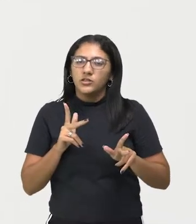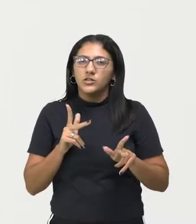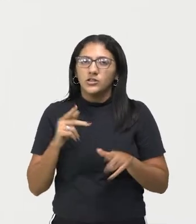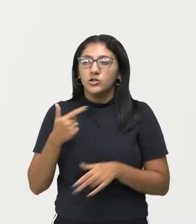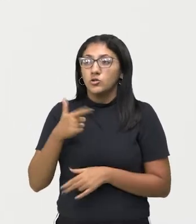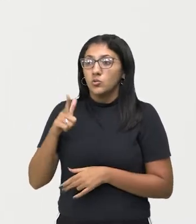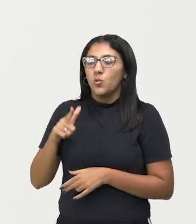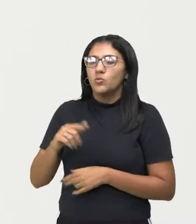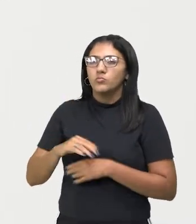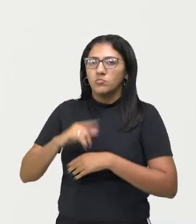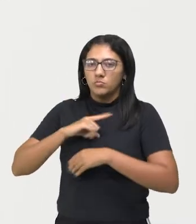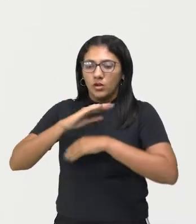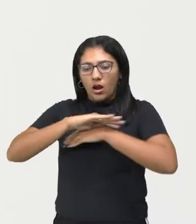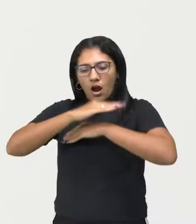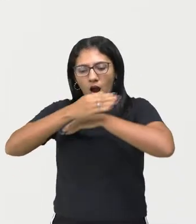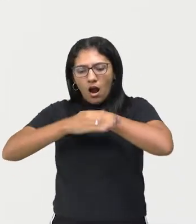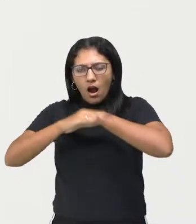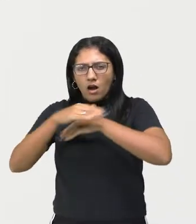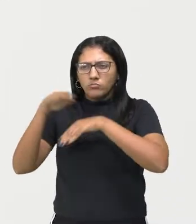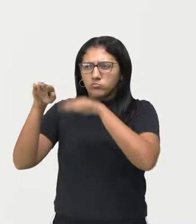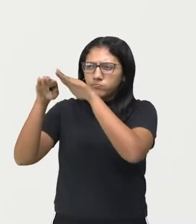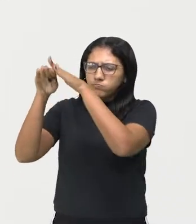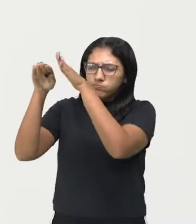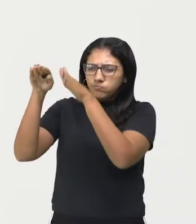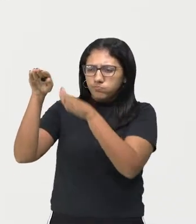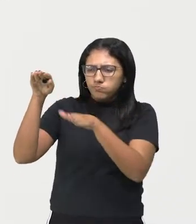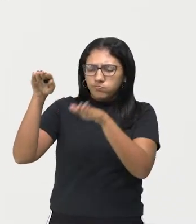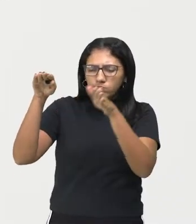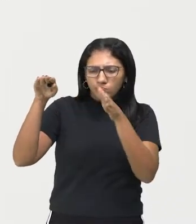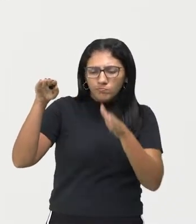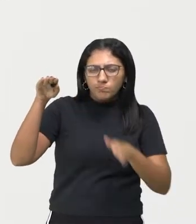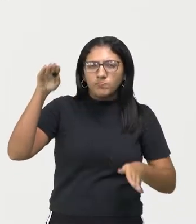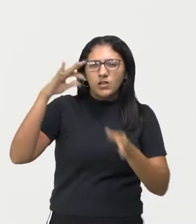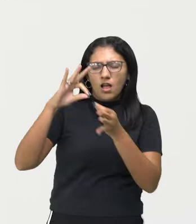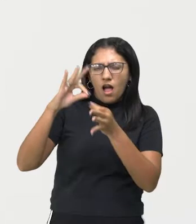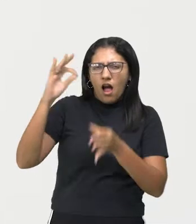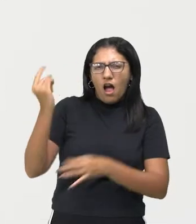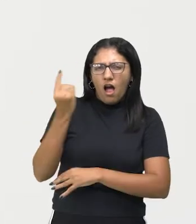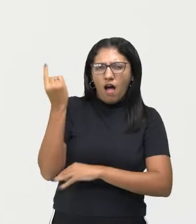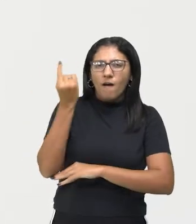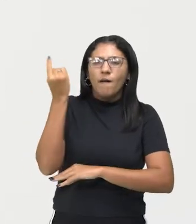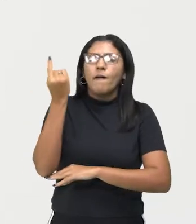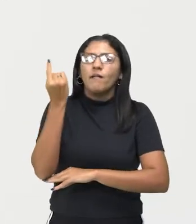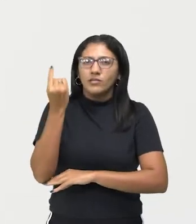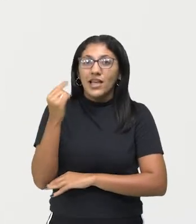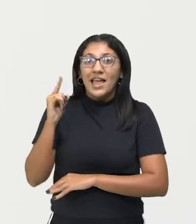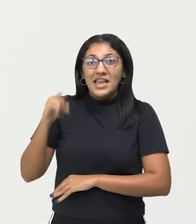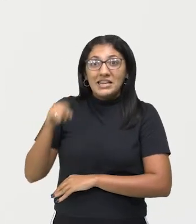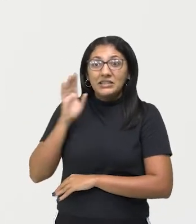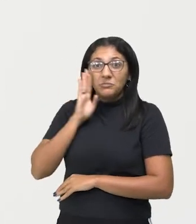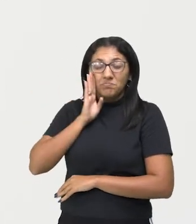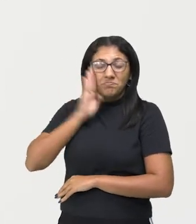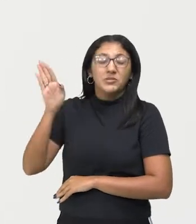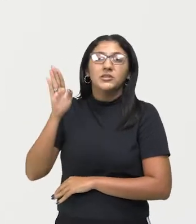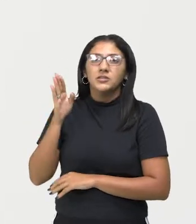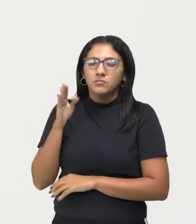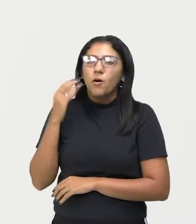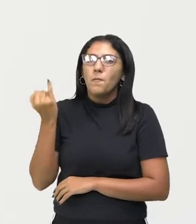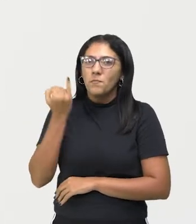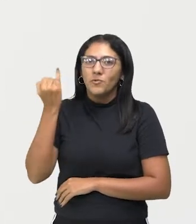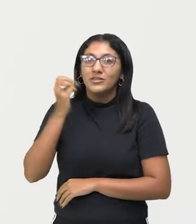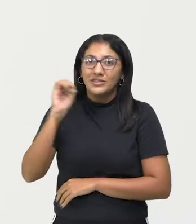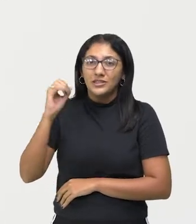ter uma parte mais elevada e ele tem aquelas quedas. E essas quedas é que é o potencial de declividade. Quanto